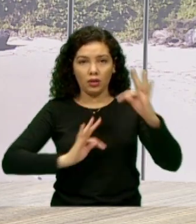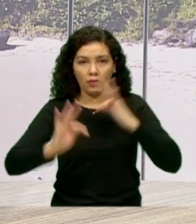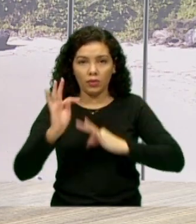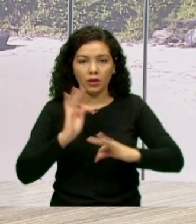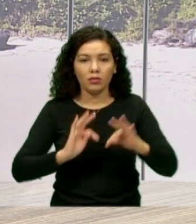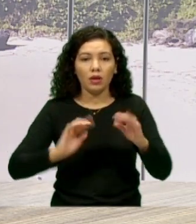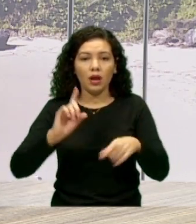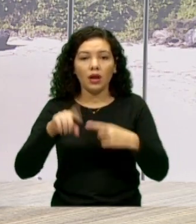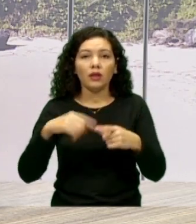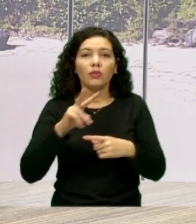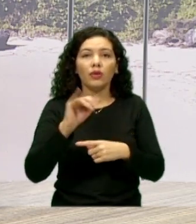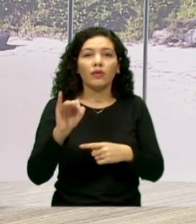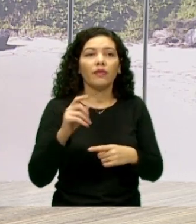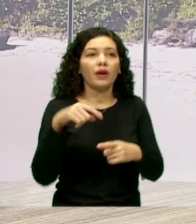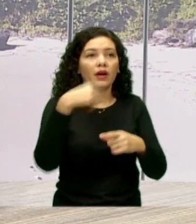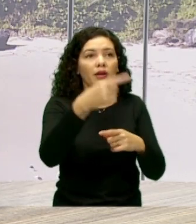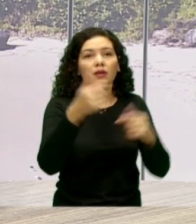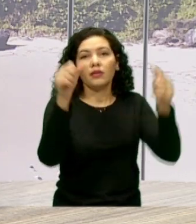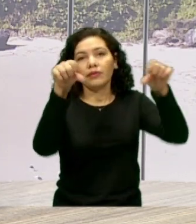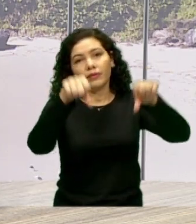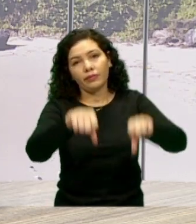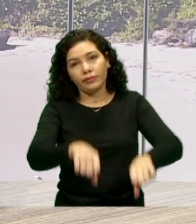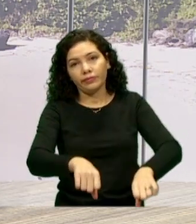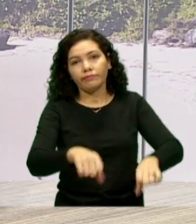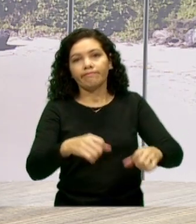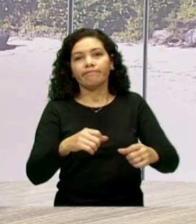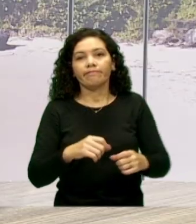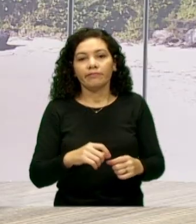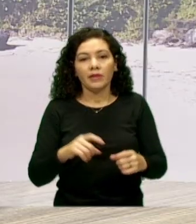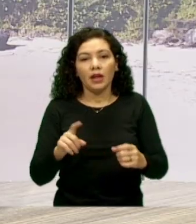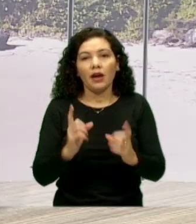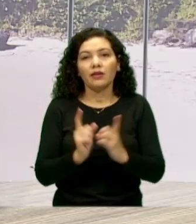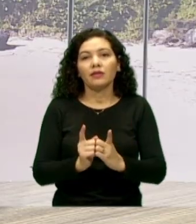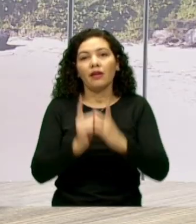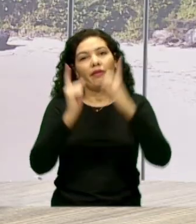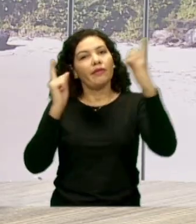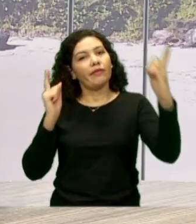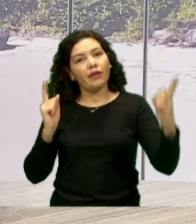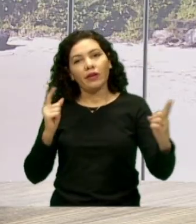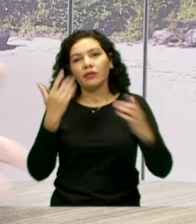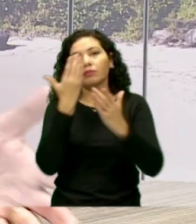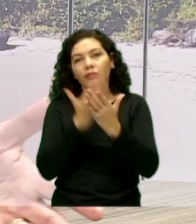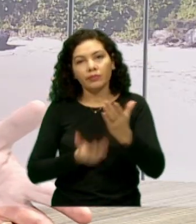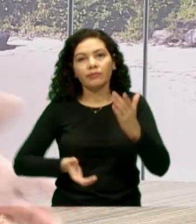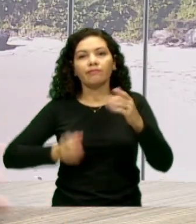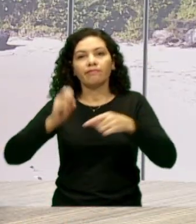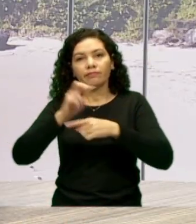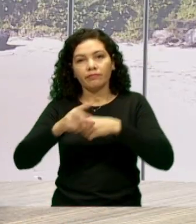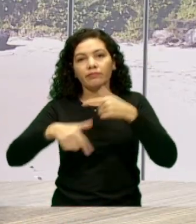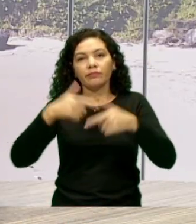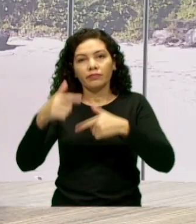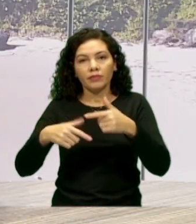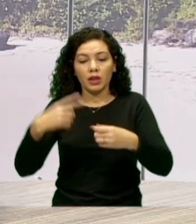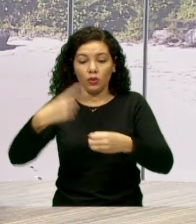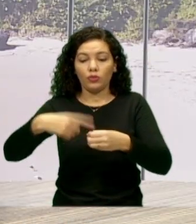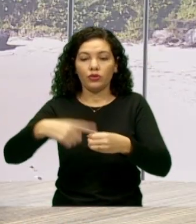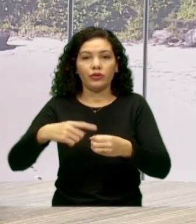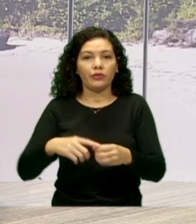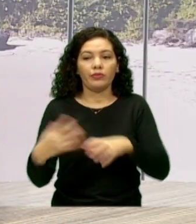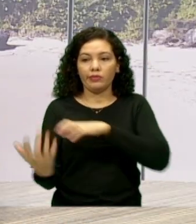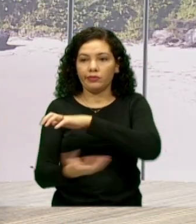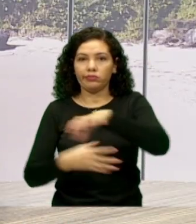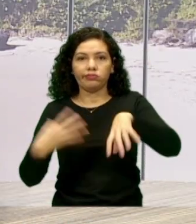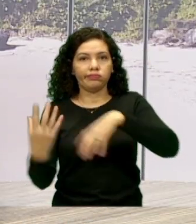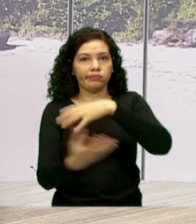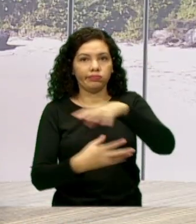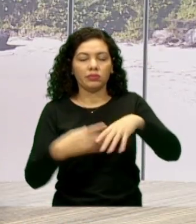ele vai, a questão vai se agravando, aí ele se afasta, ele perde o emprego e o município vira um caos. E isso